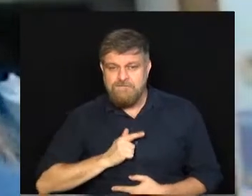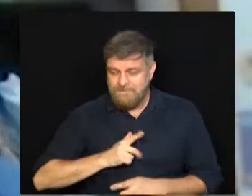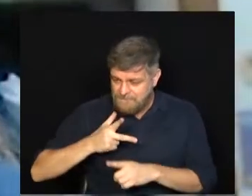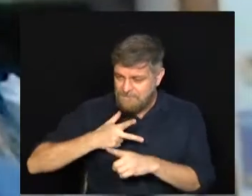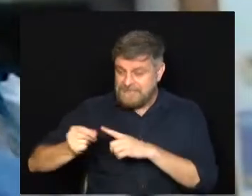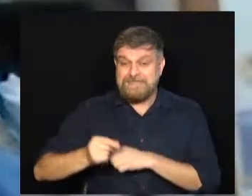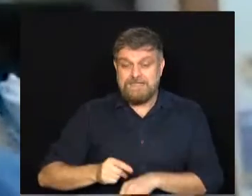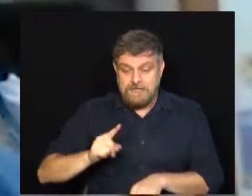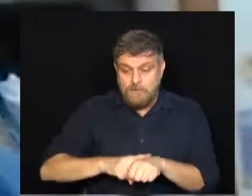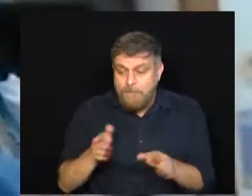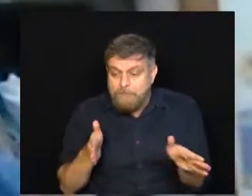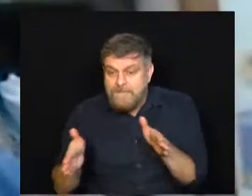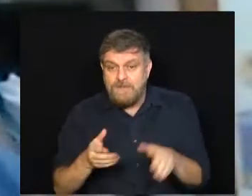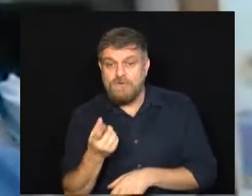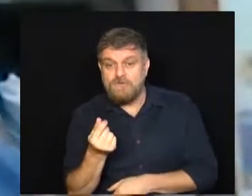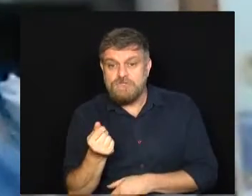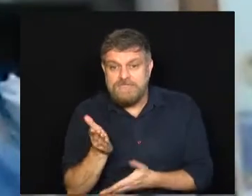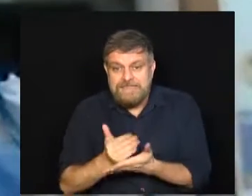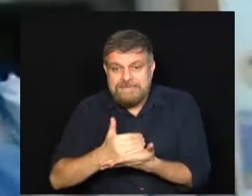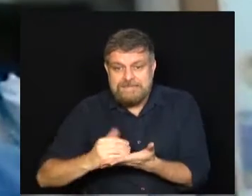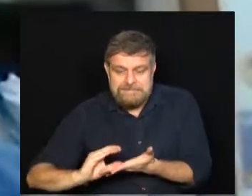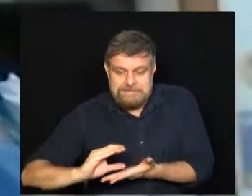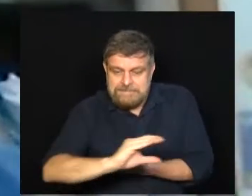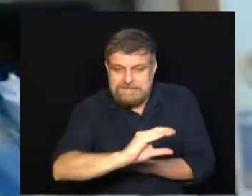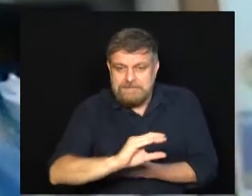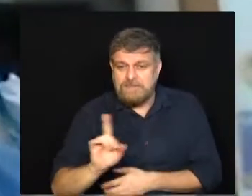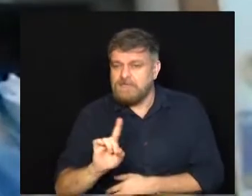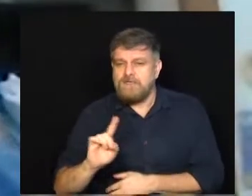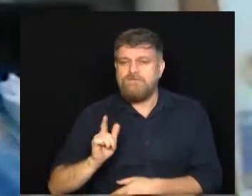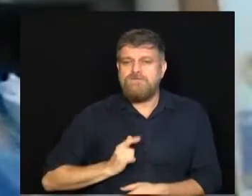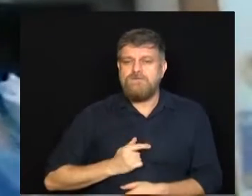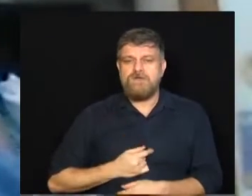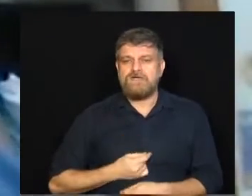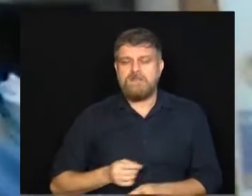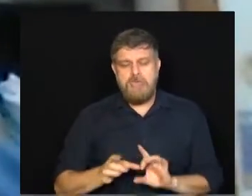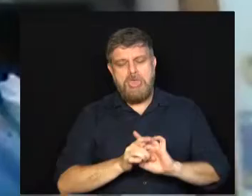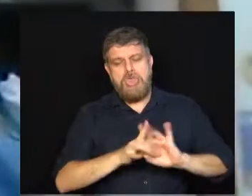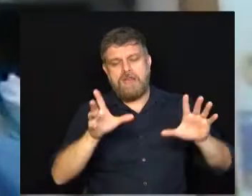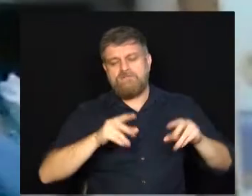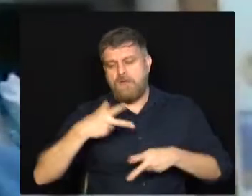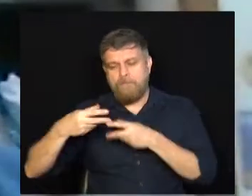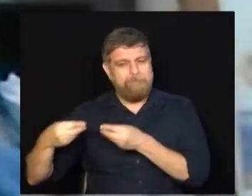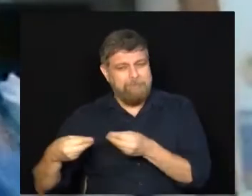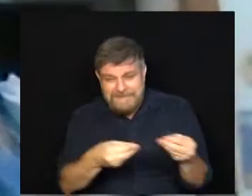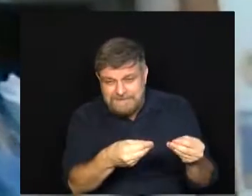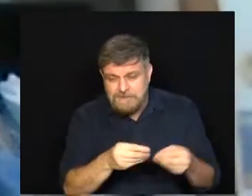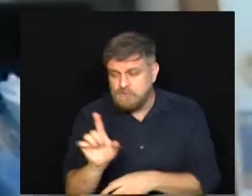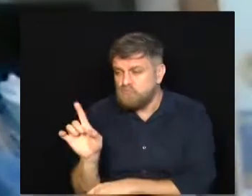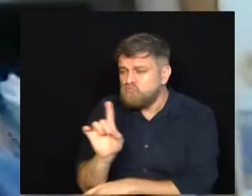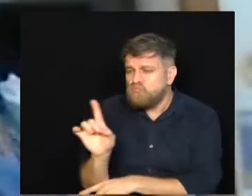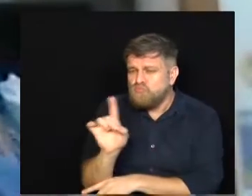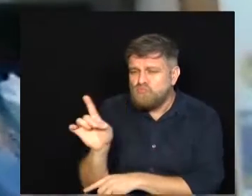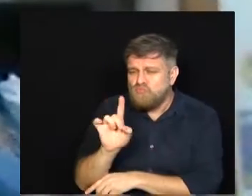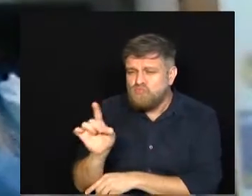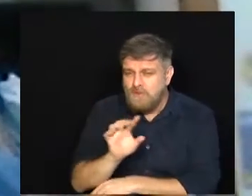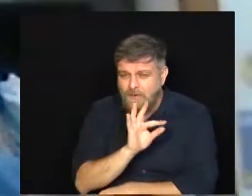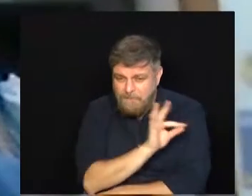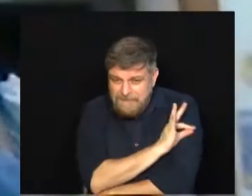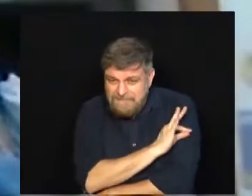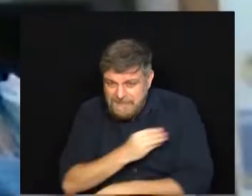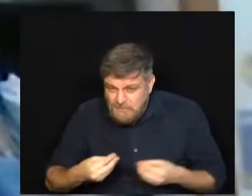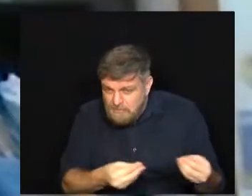orçamento participativo. Ele não foi nem uma coisa que caiu do céu, nem um presente do governo, mas ele foi, sim,